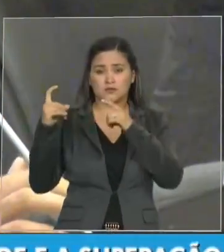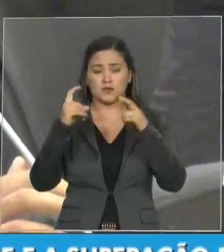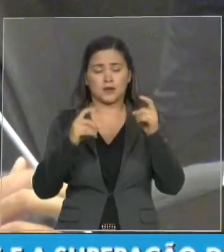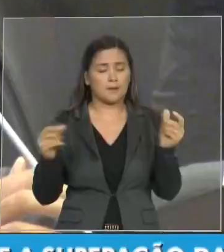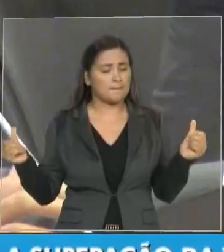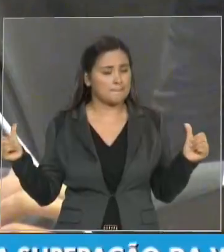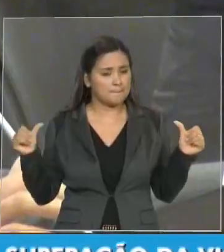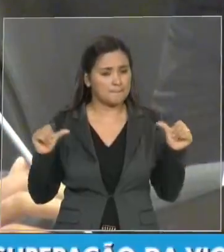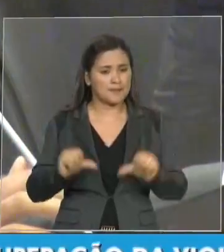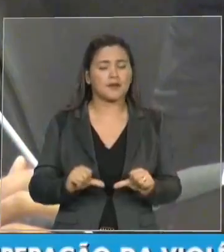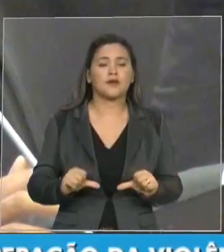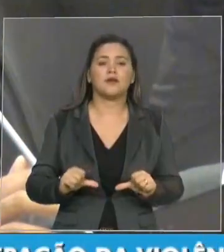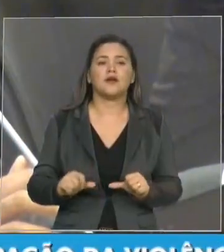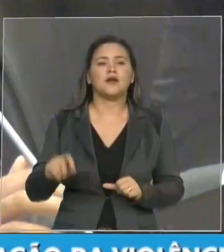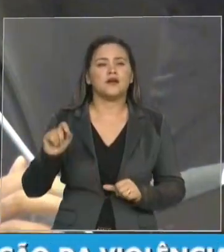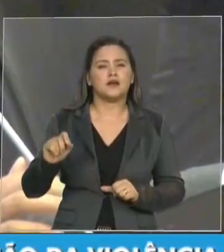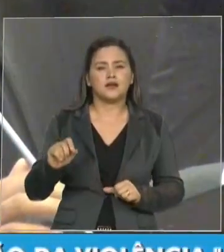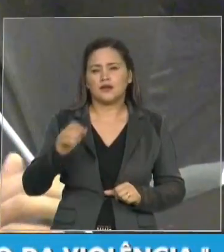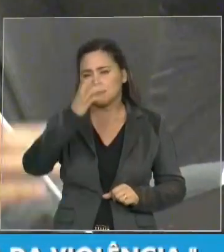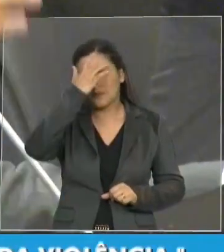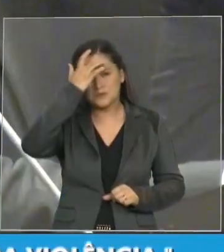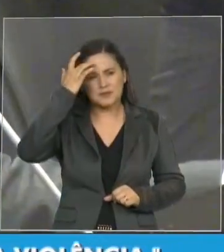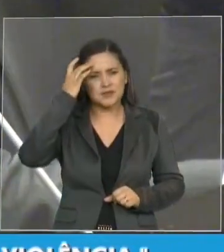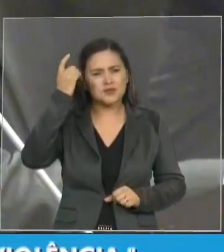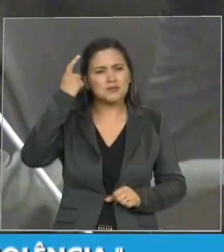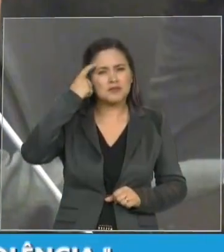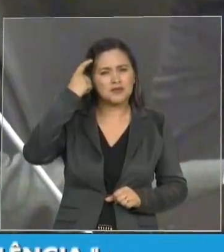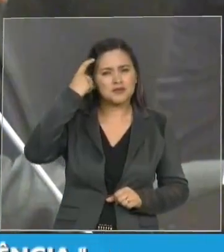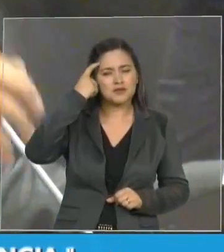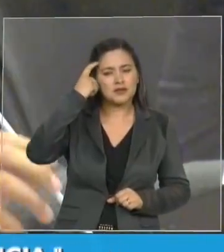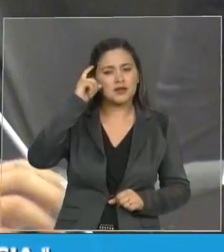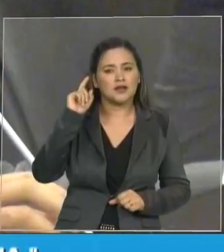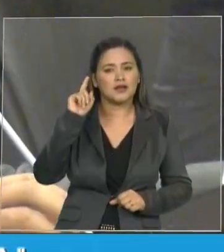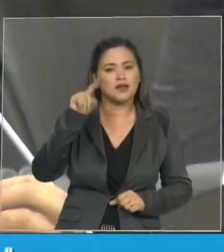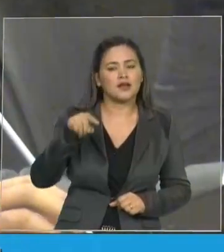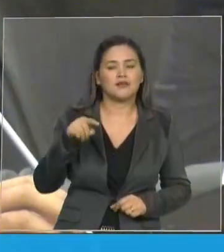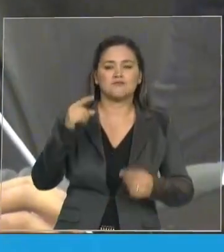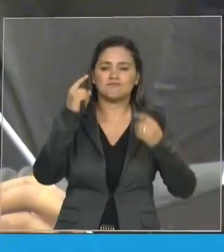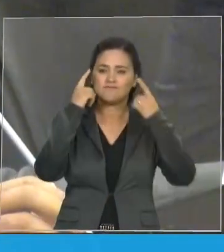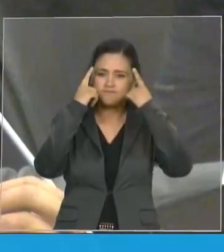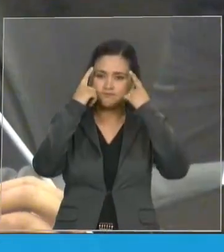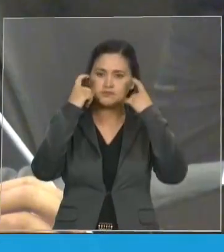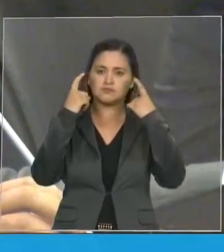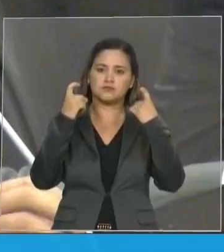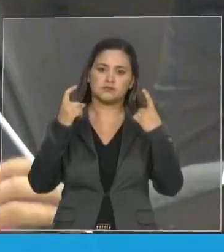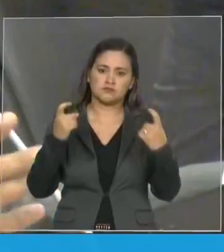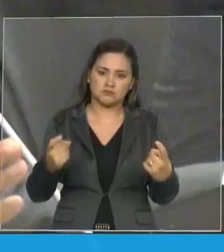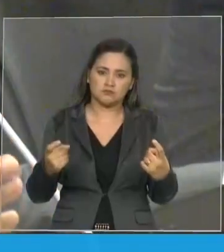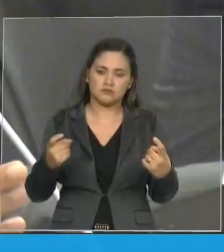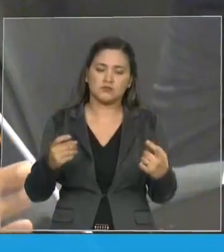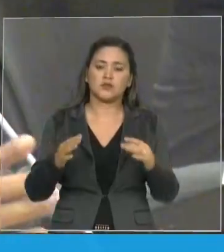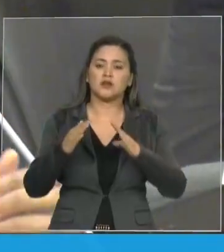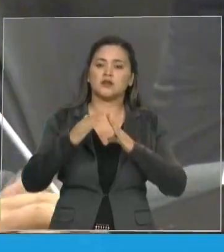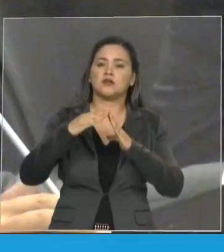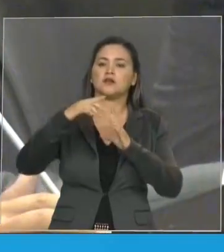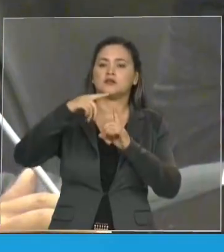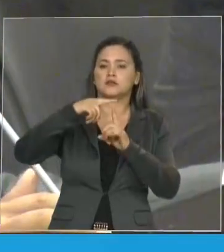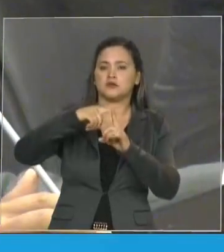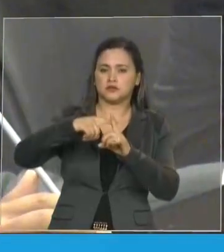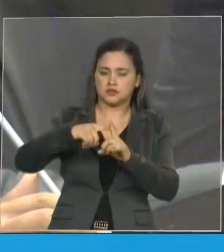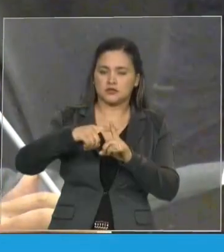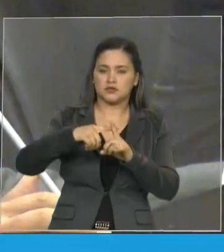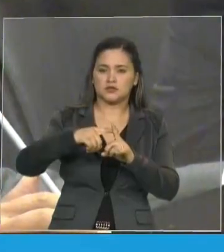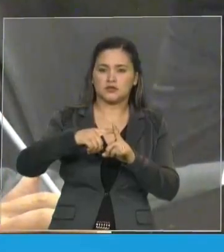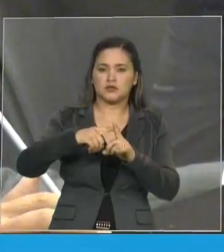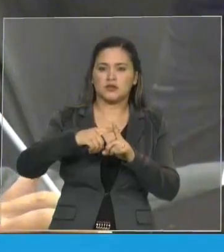o pensamento e as reflexões da população quanto é a questão da violência. E a Igreja não poderia